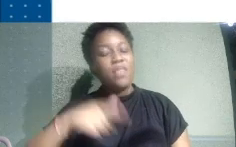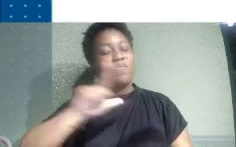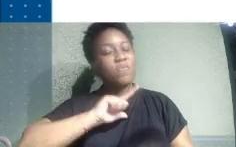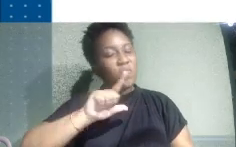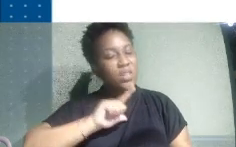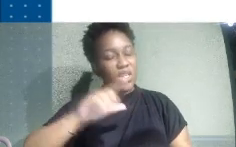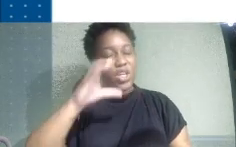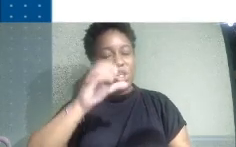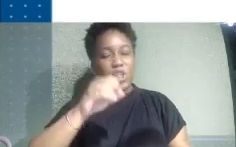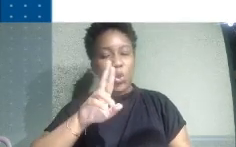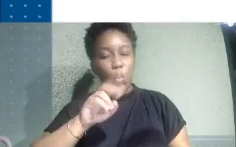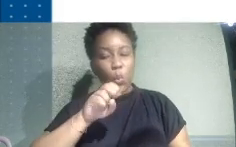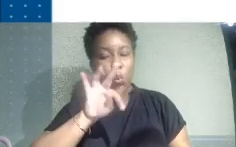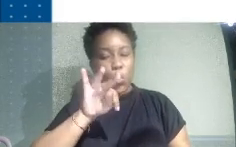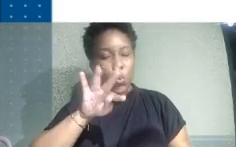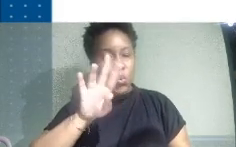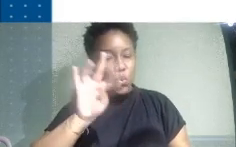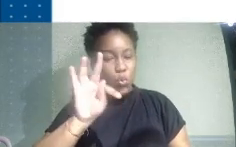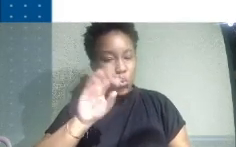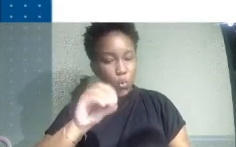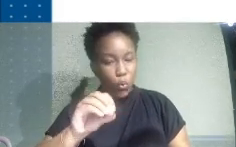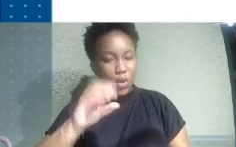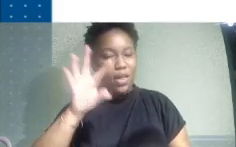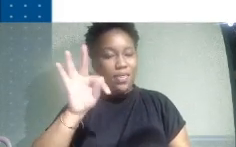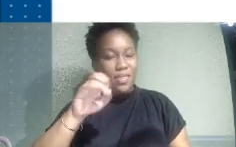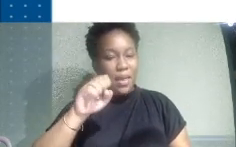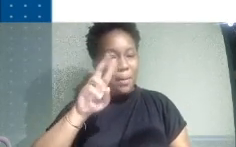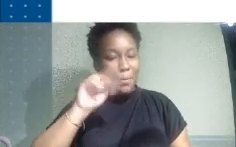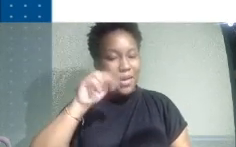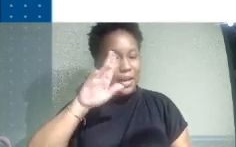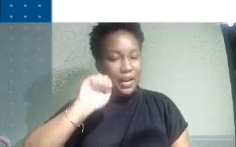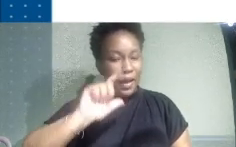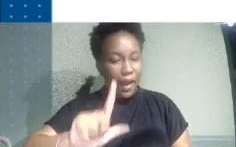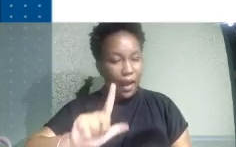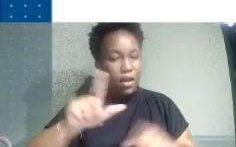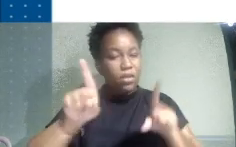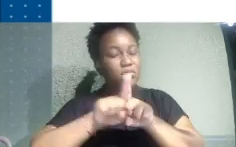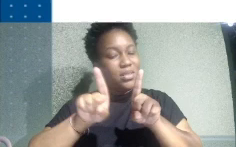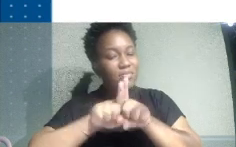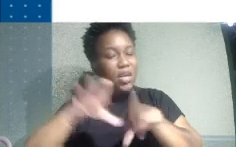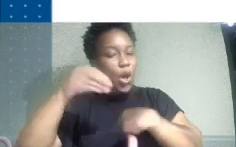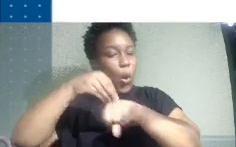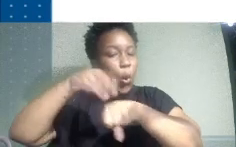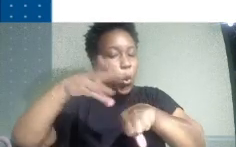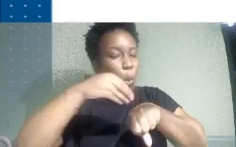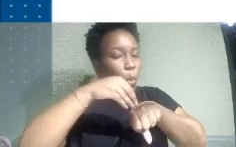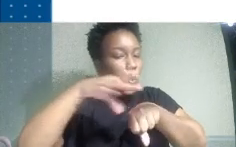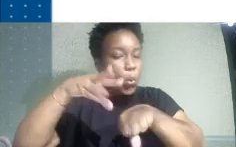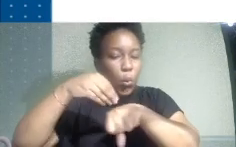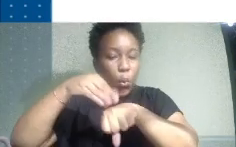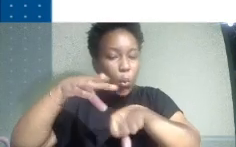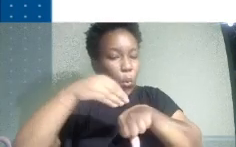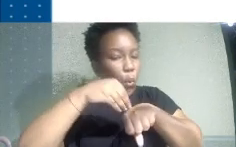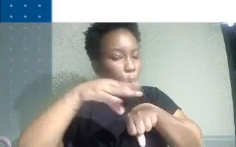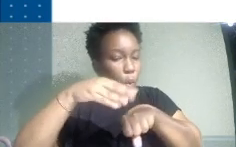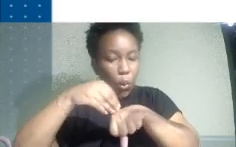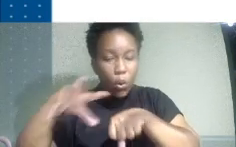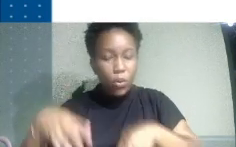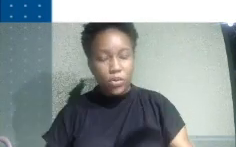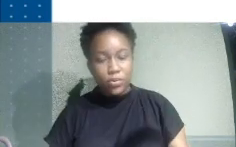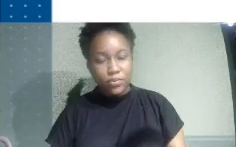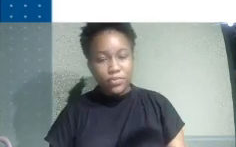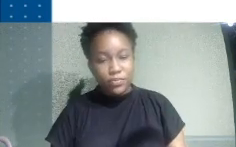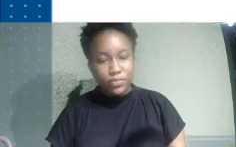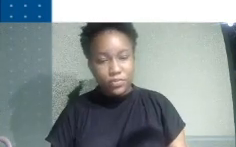circuito terminal é o quê? Ele é um conjunto dos equipamentos e condutores que saem do quadro geral de